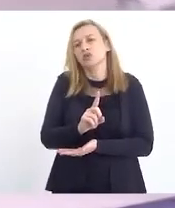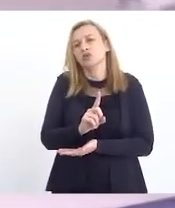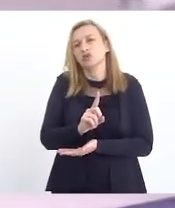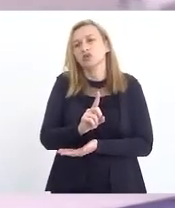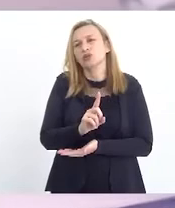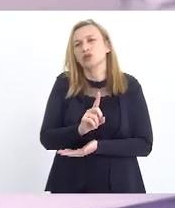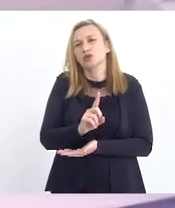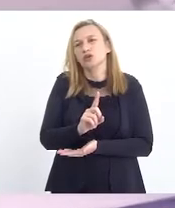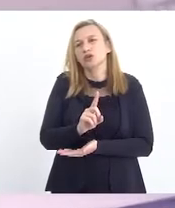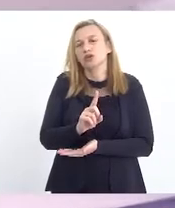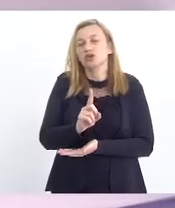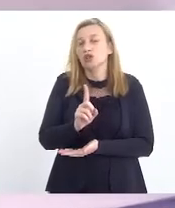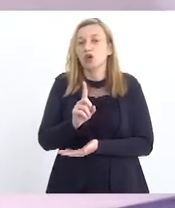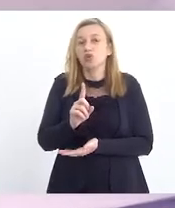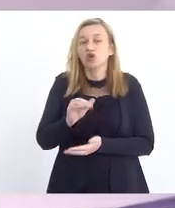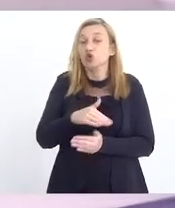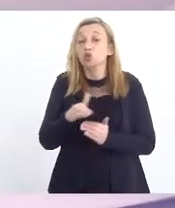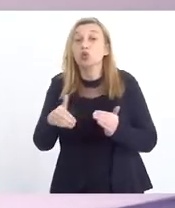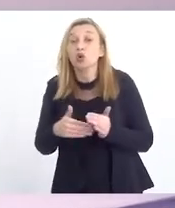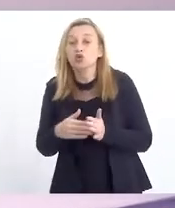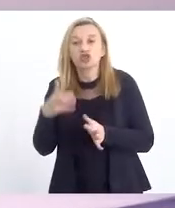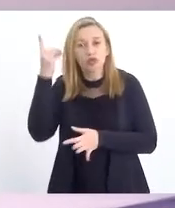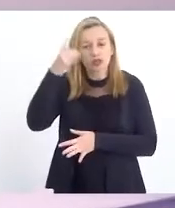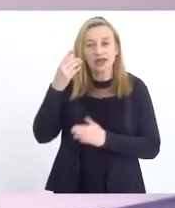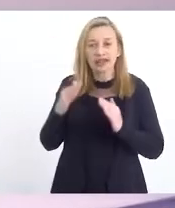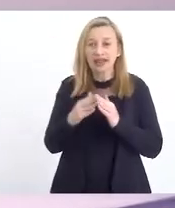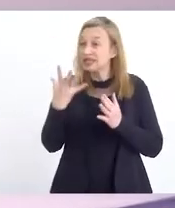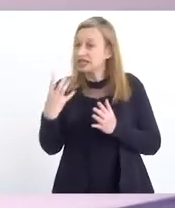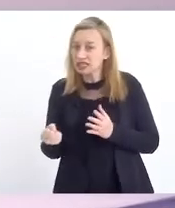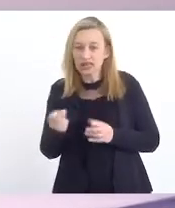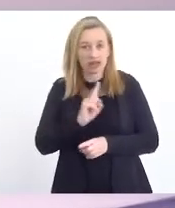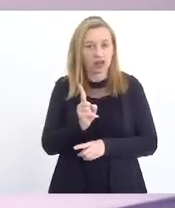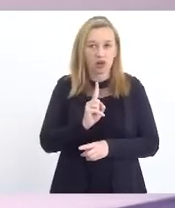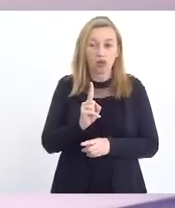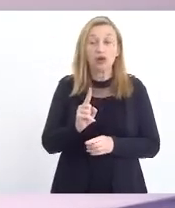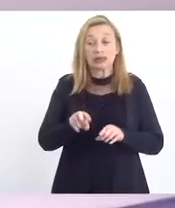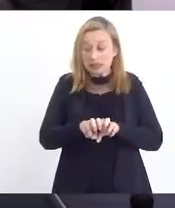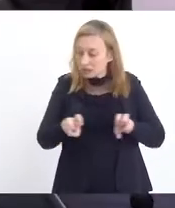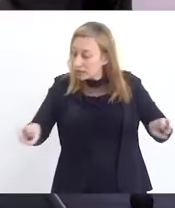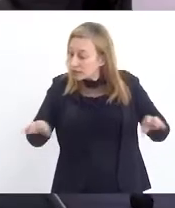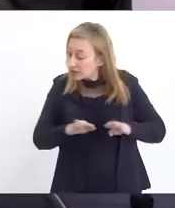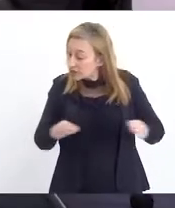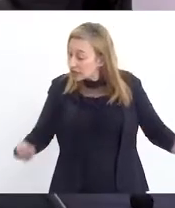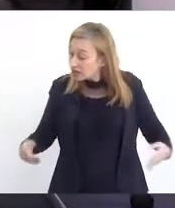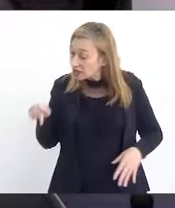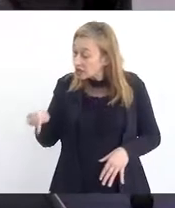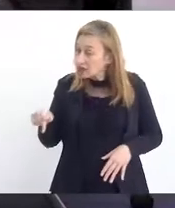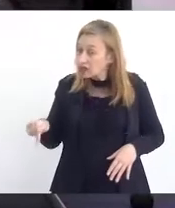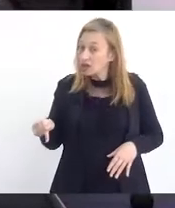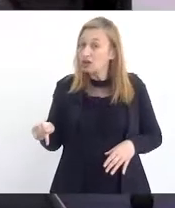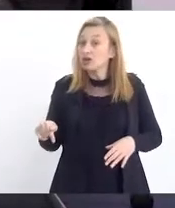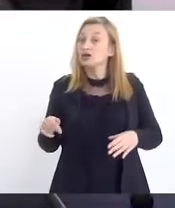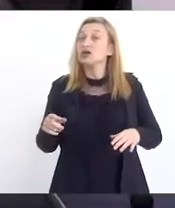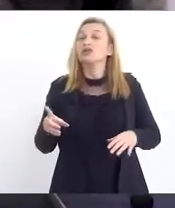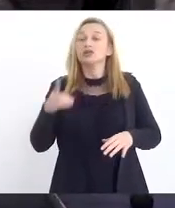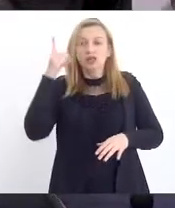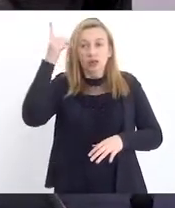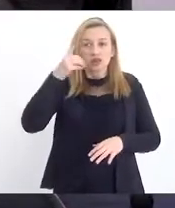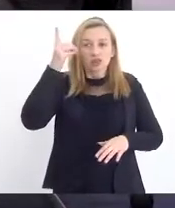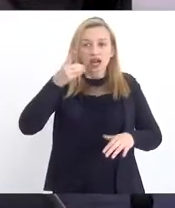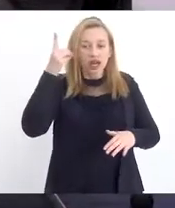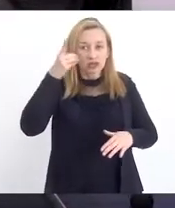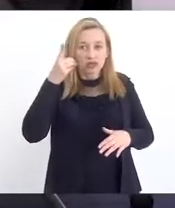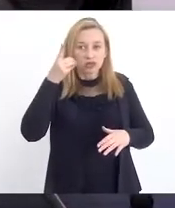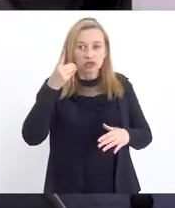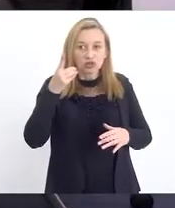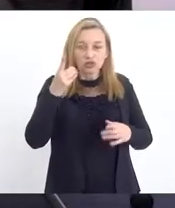a aquiescência de todos os deputados da casa, ao contrário, e nesta mesa aqui, não é, Luiz Martins? Nesta mesa aqui estão alinhados deputados que ofereceram uma